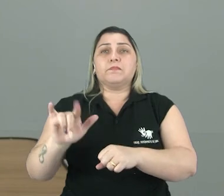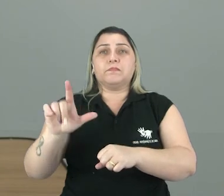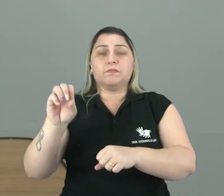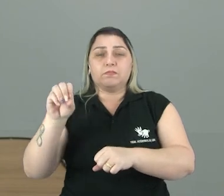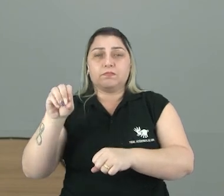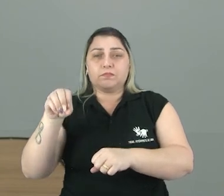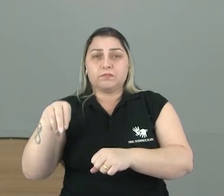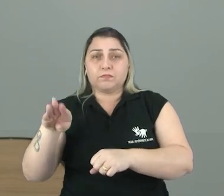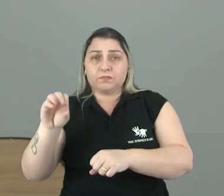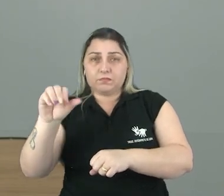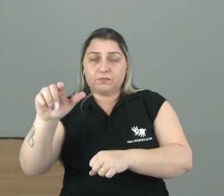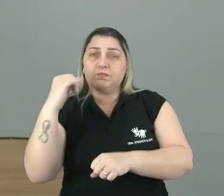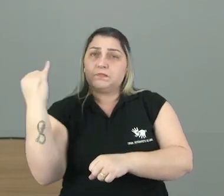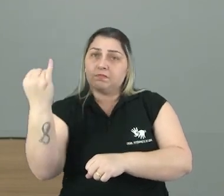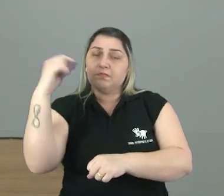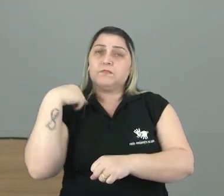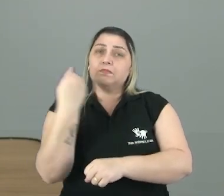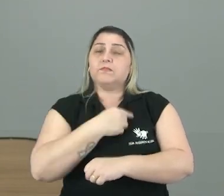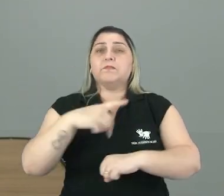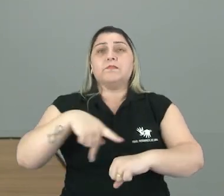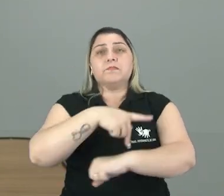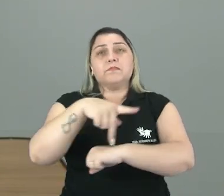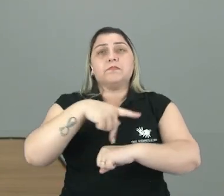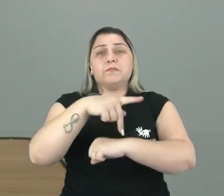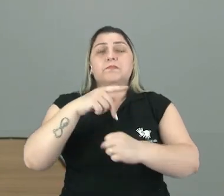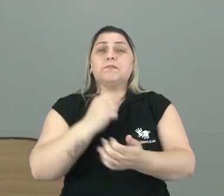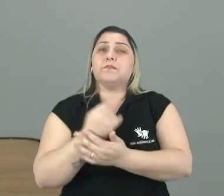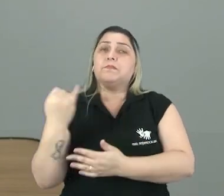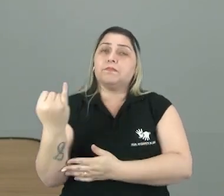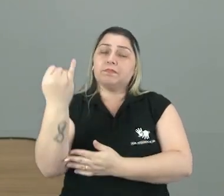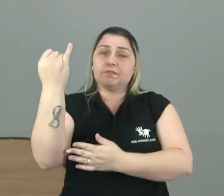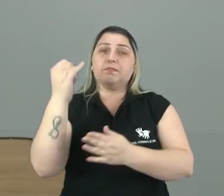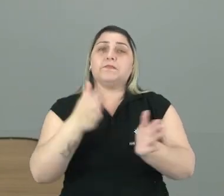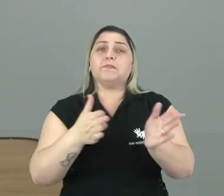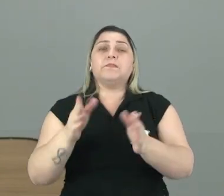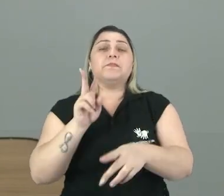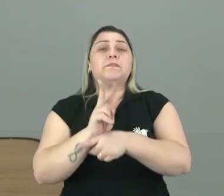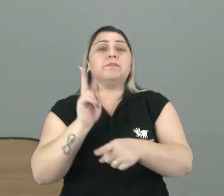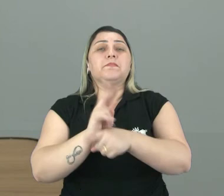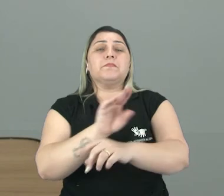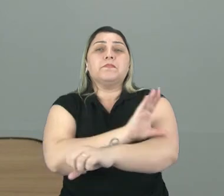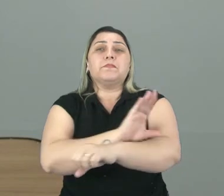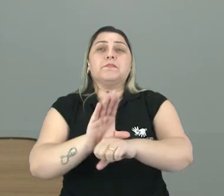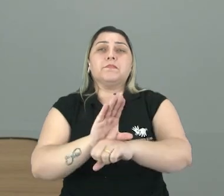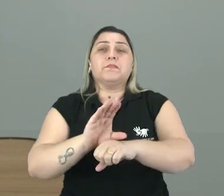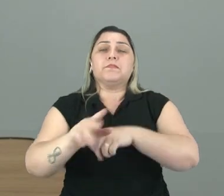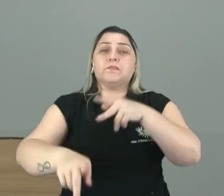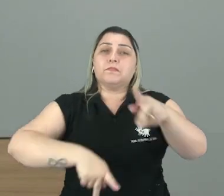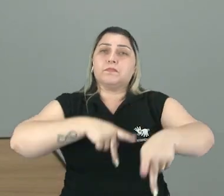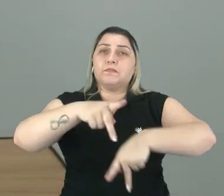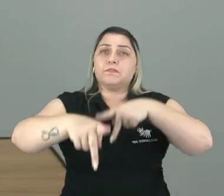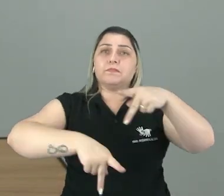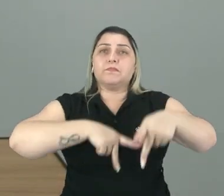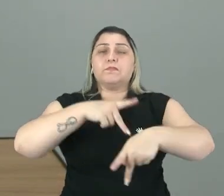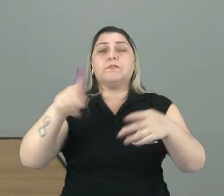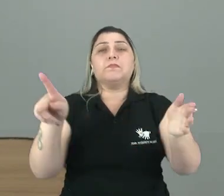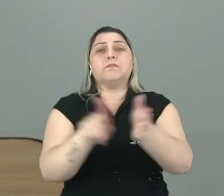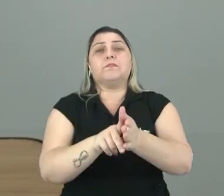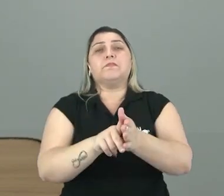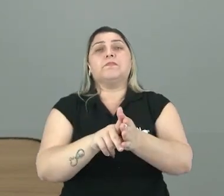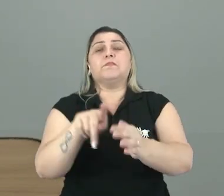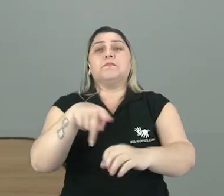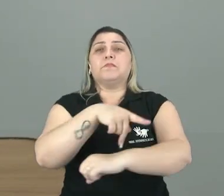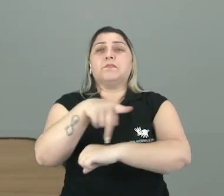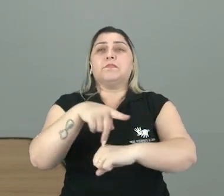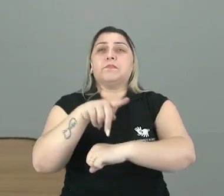também, e a importância dele no nosso país, né? A importância de demarcar e preservar a cultura desses povos que fazem parte do nosso